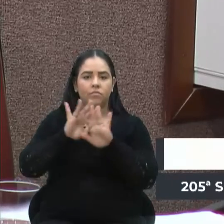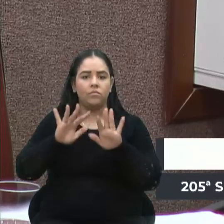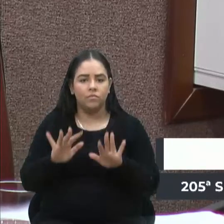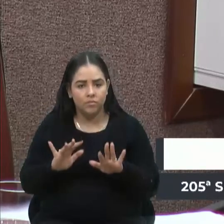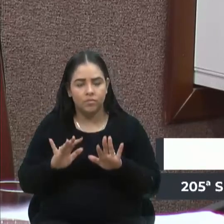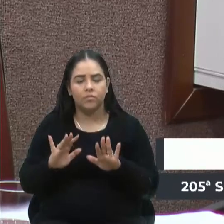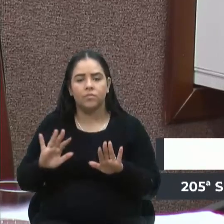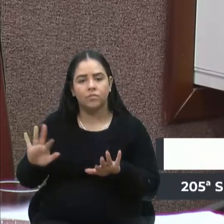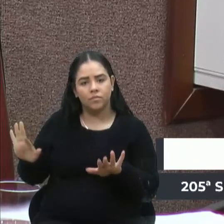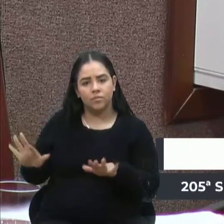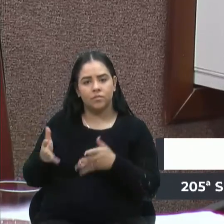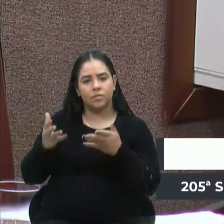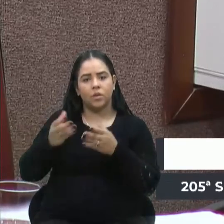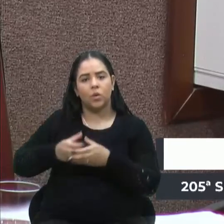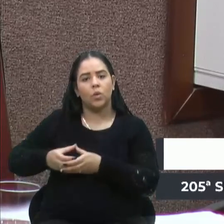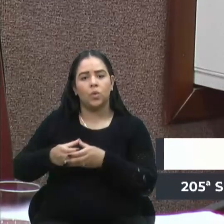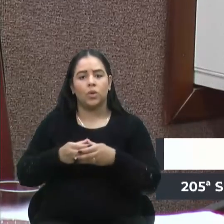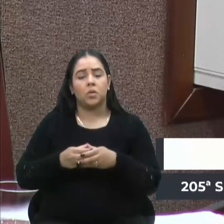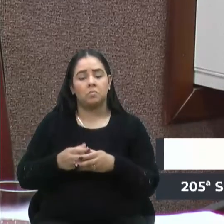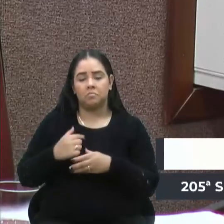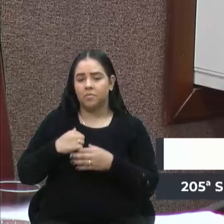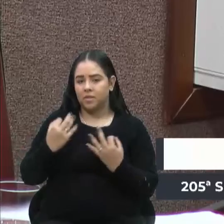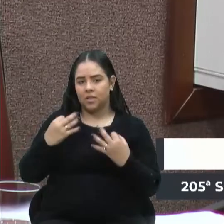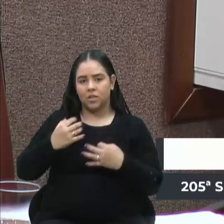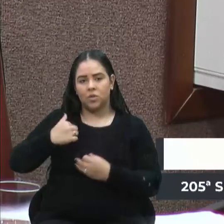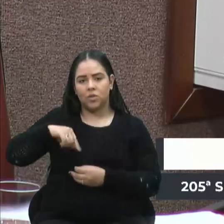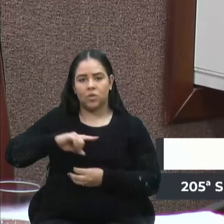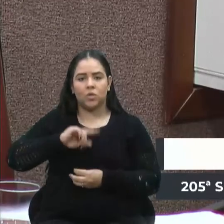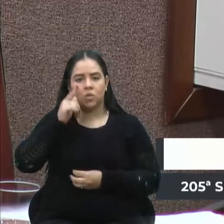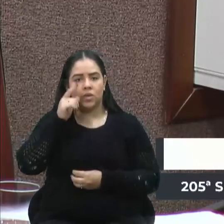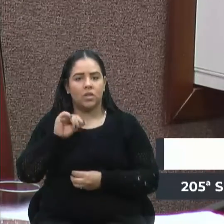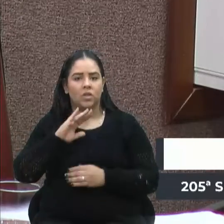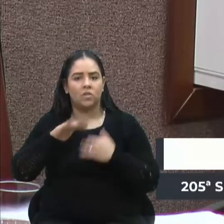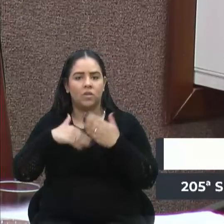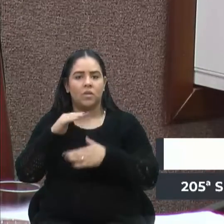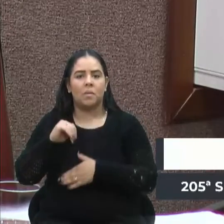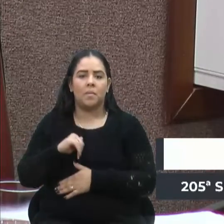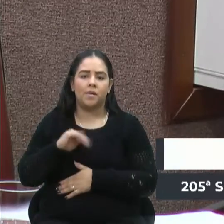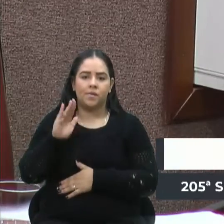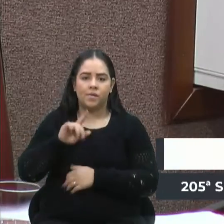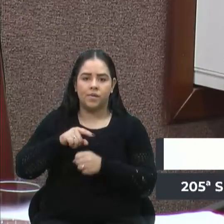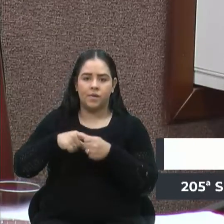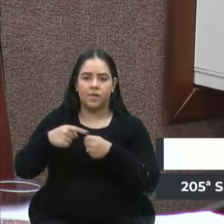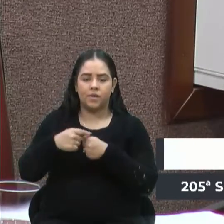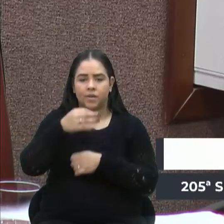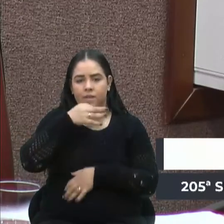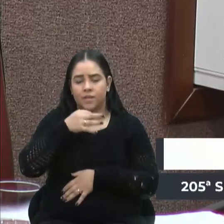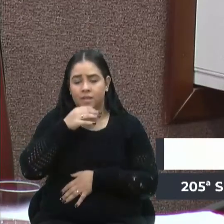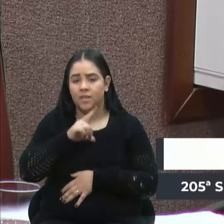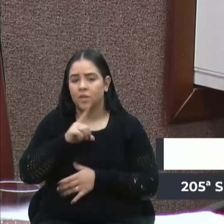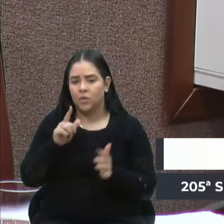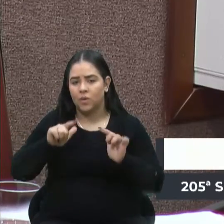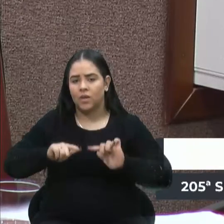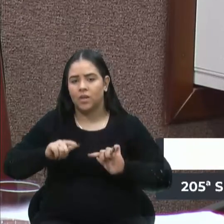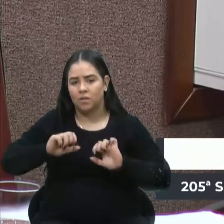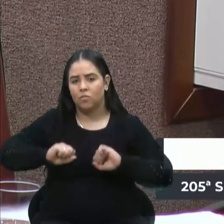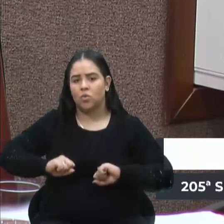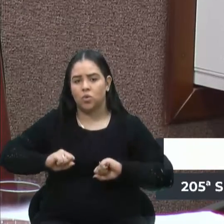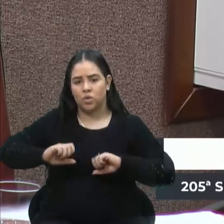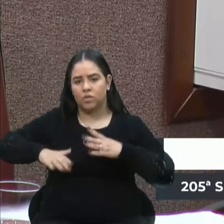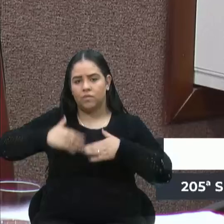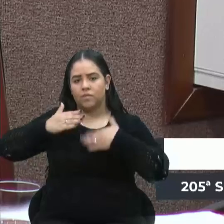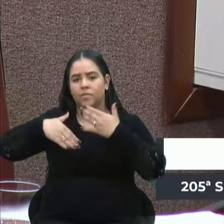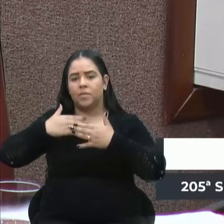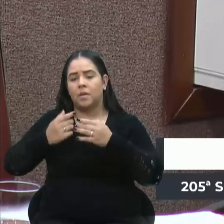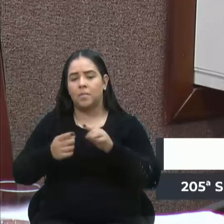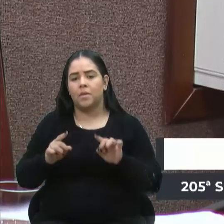de incentivo ao turismo, eu tenho certeza que a gente vai conseguir desenvolver ainda mais a cidade de Caxias do Sul. Nós temos muitos locais que podem ser desenvolvidos,